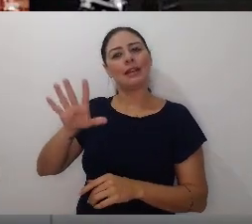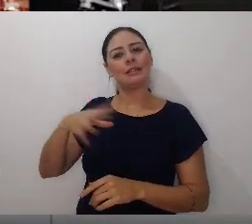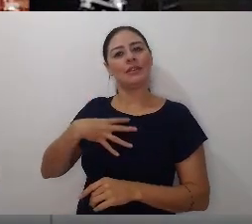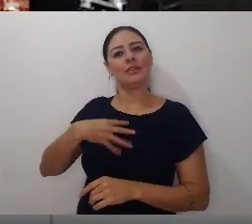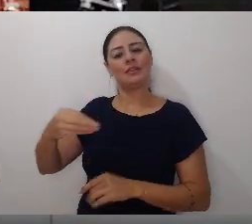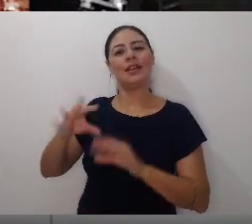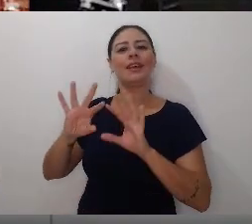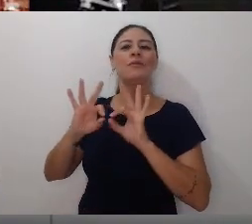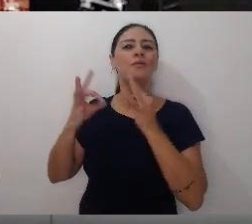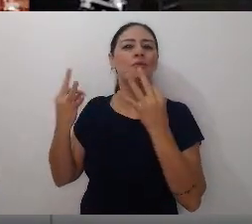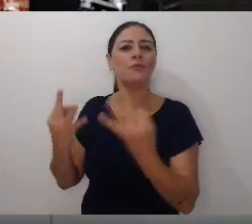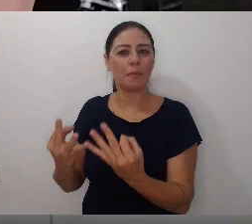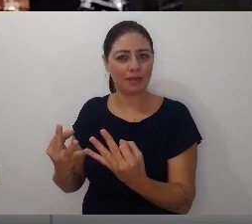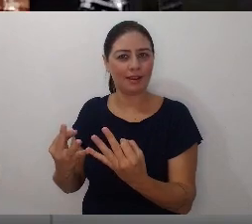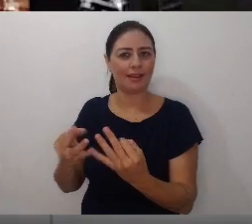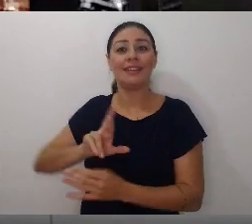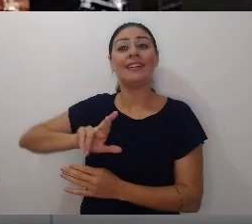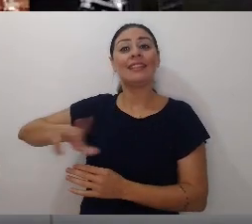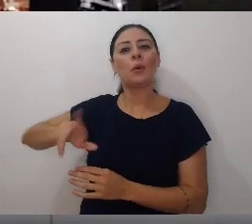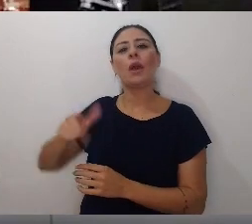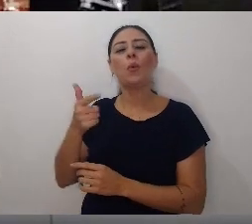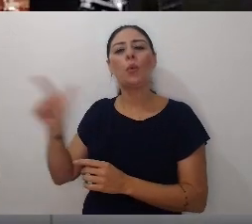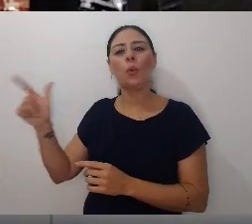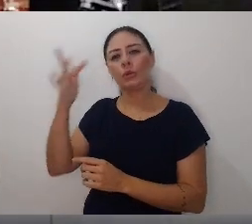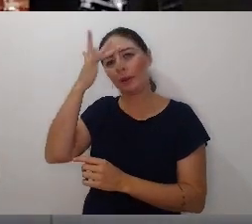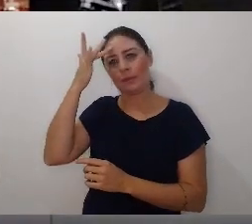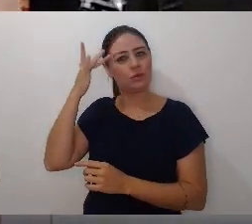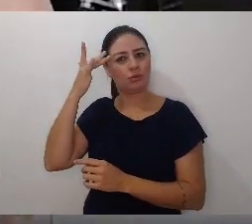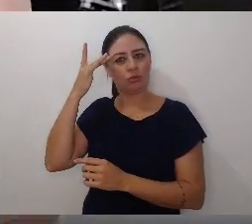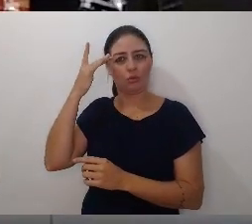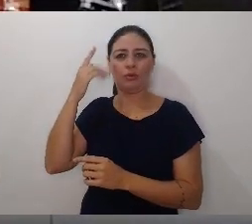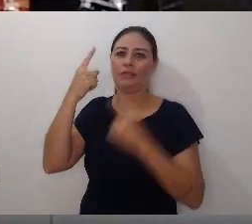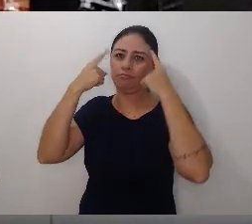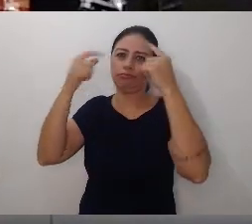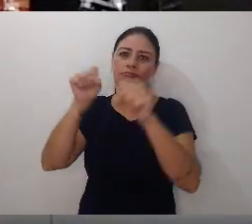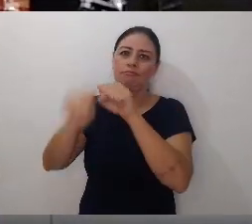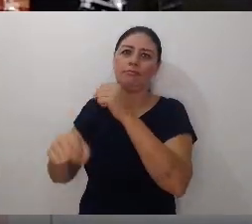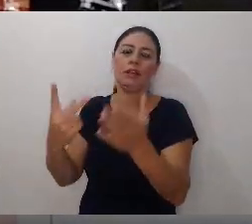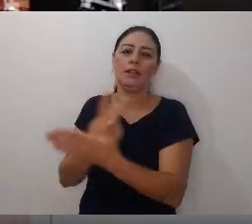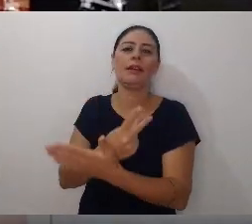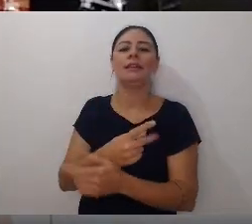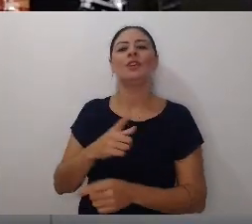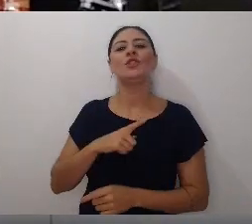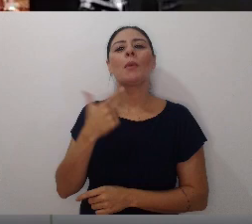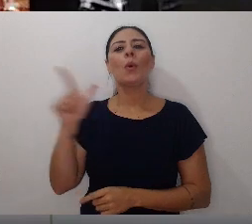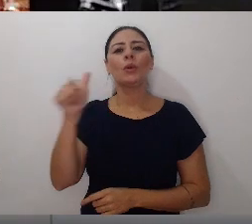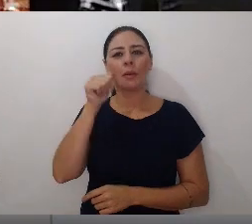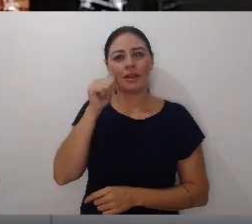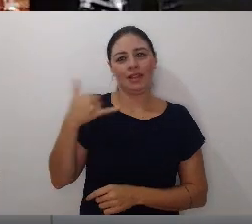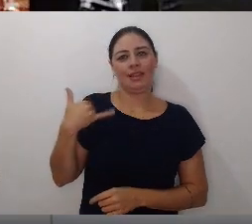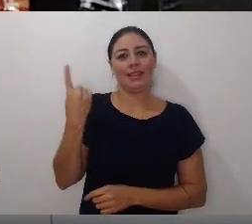bons. Foram alguns casos onde houve uma proximidade com o outro genitor que não era o que estava